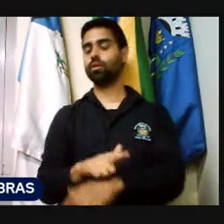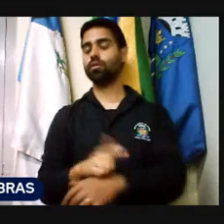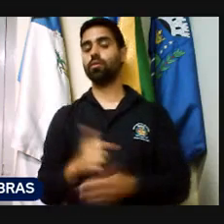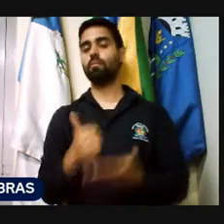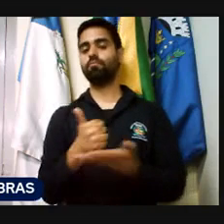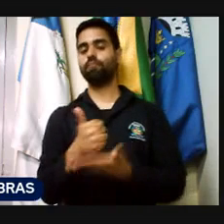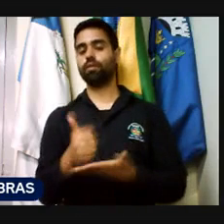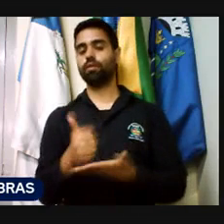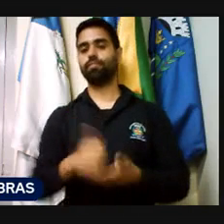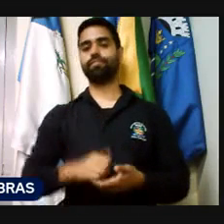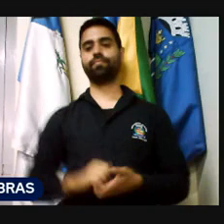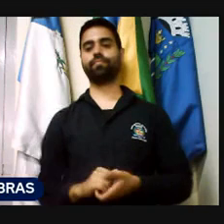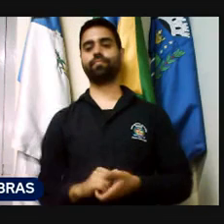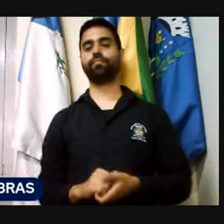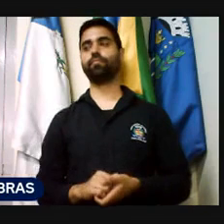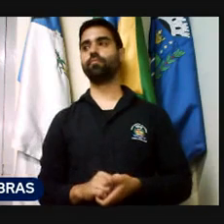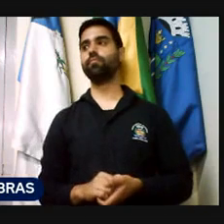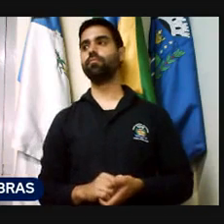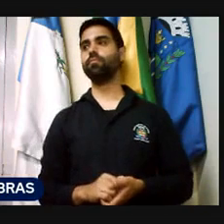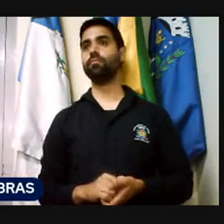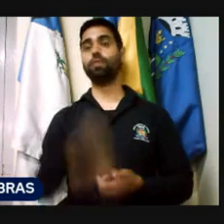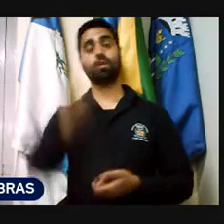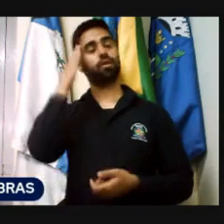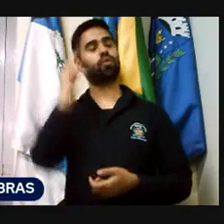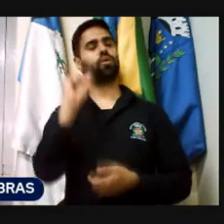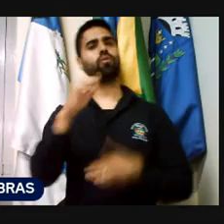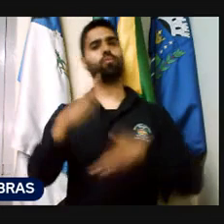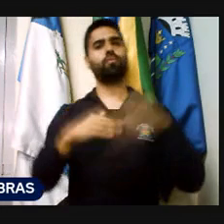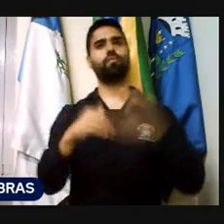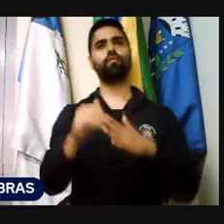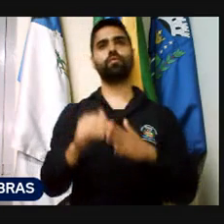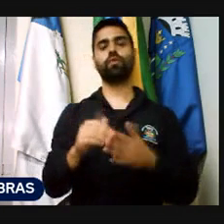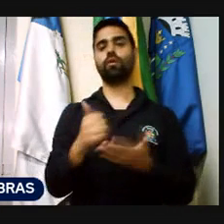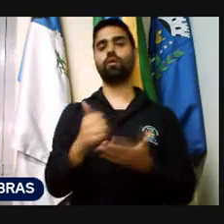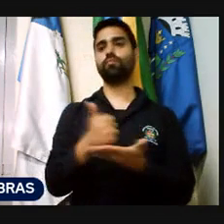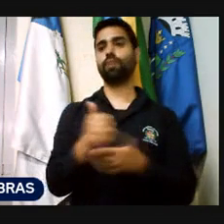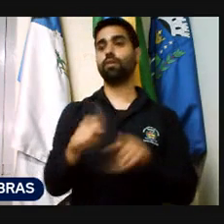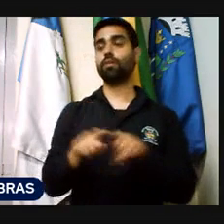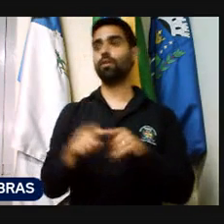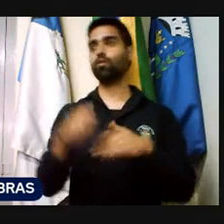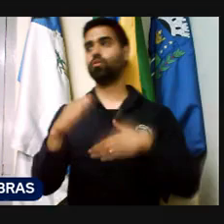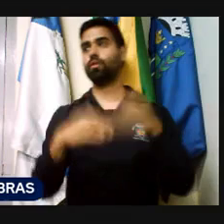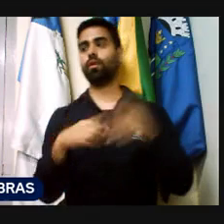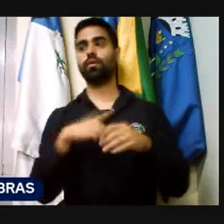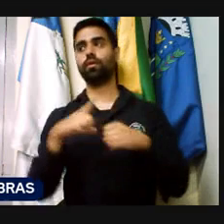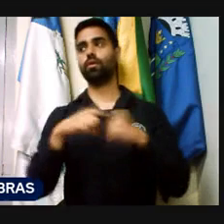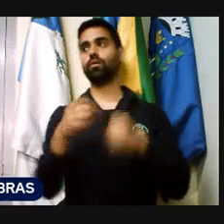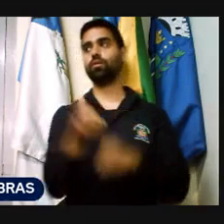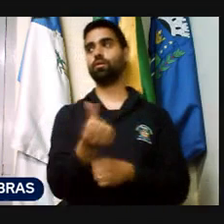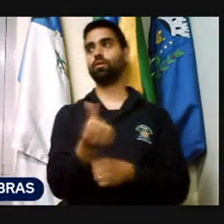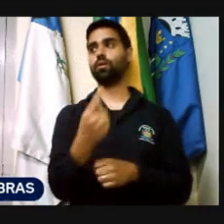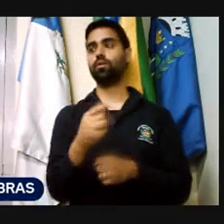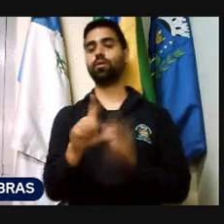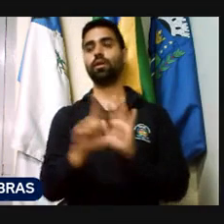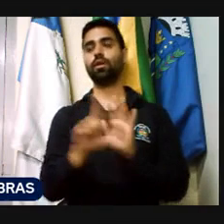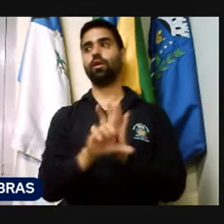exercício. Entende-se por profissional da educação básica os profissionais descritos no artigo 61 da